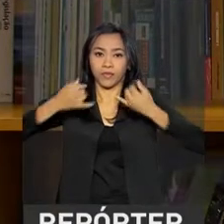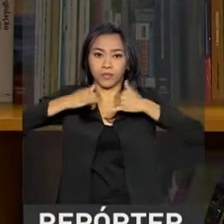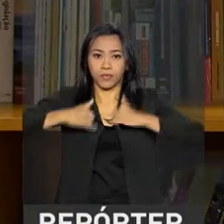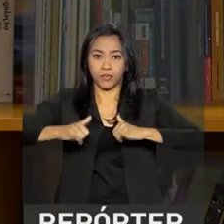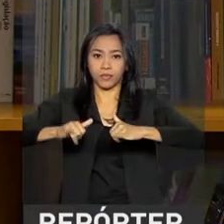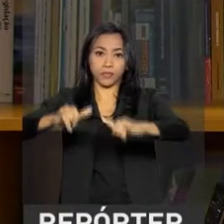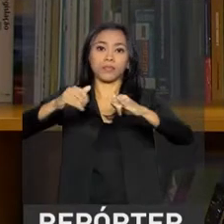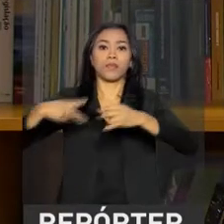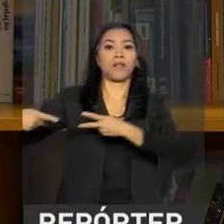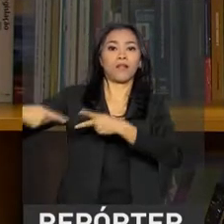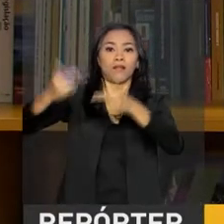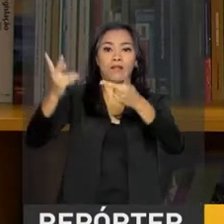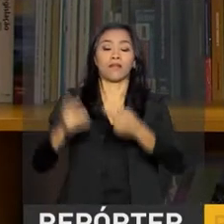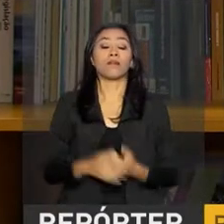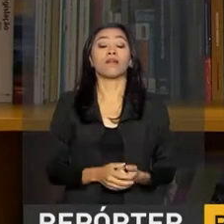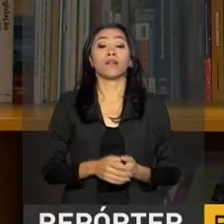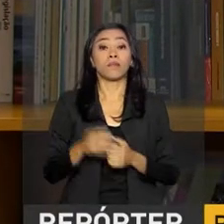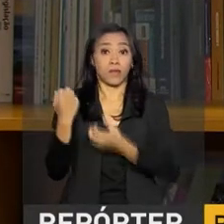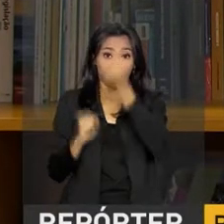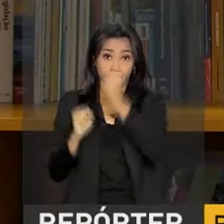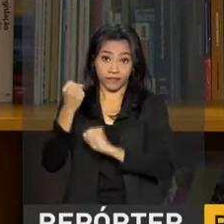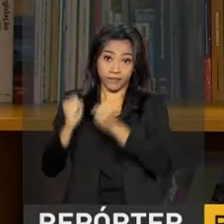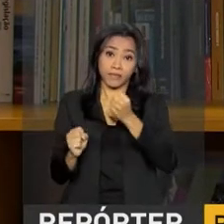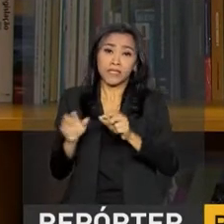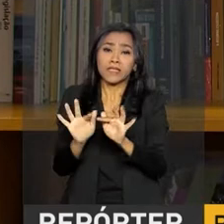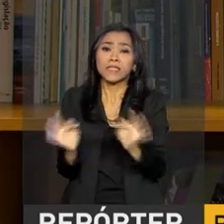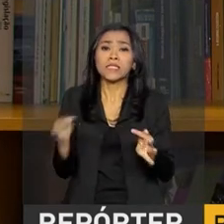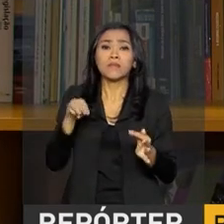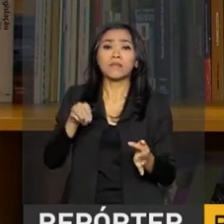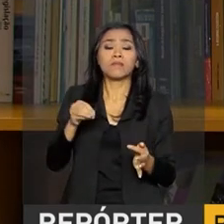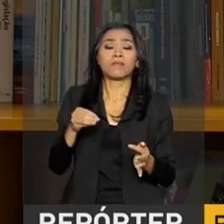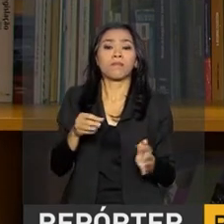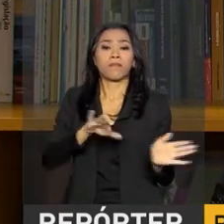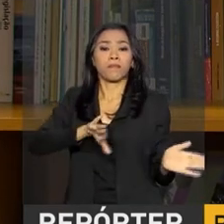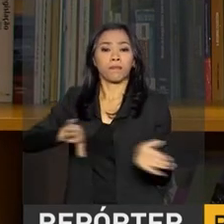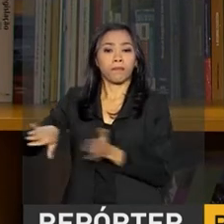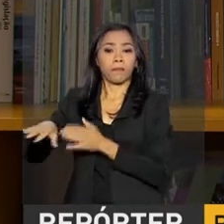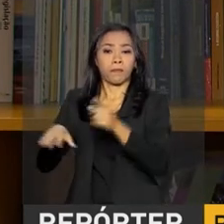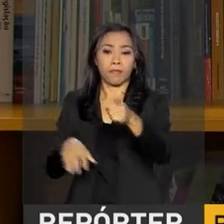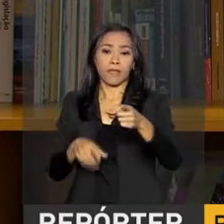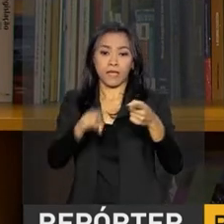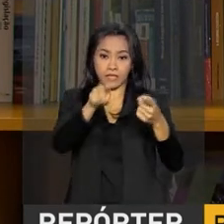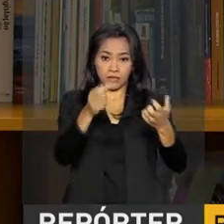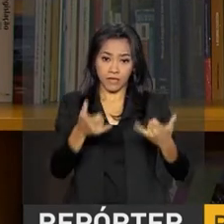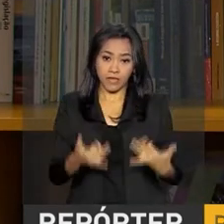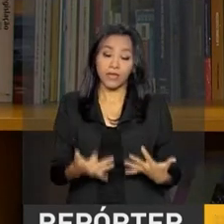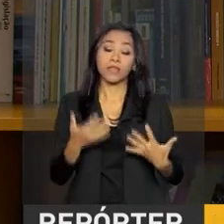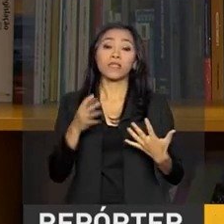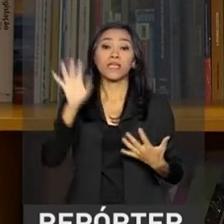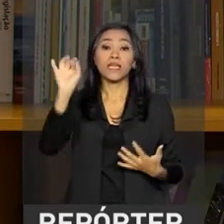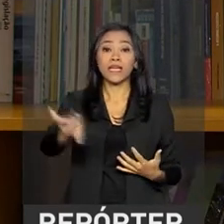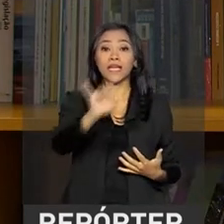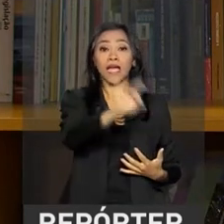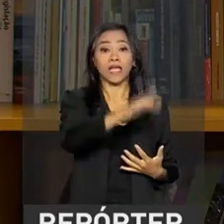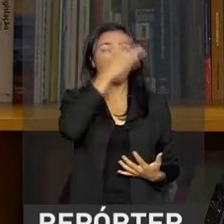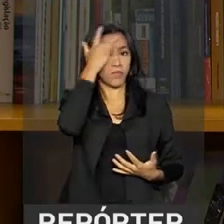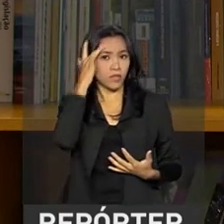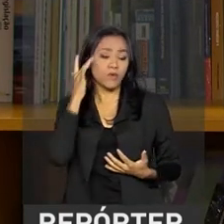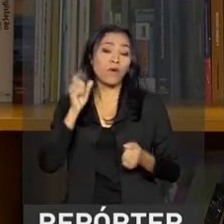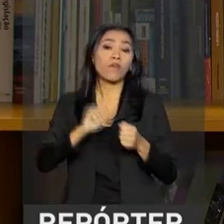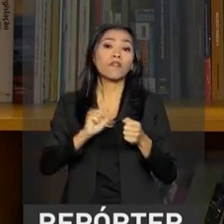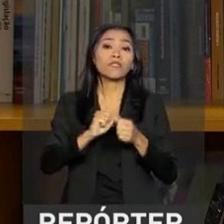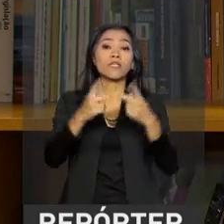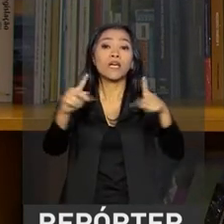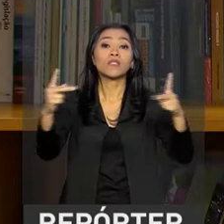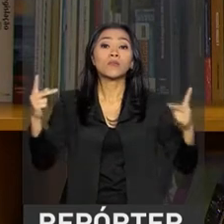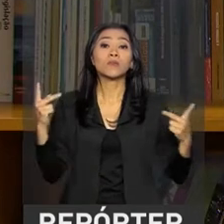lá no conceito de um individual do consumidor produzir sua própria energia é a que mais a